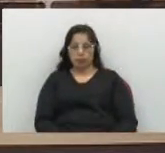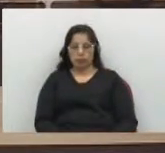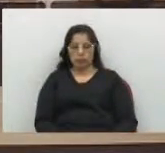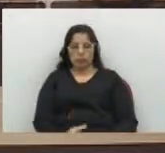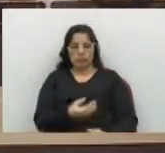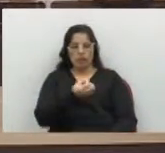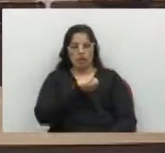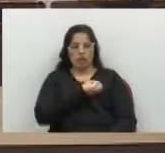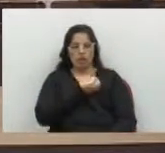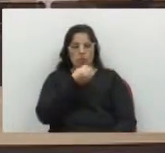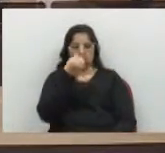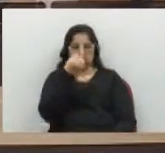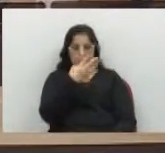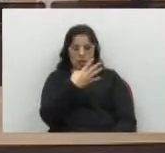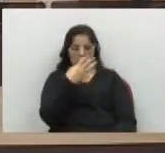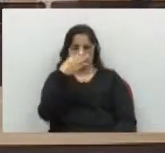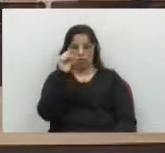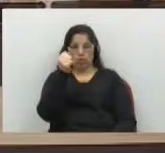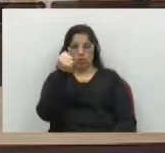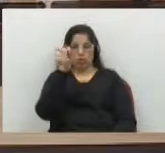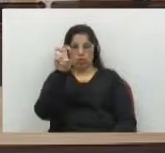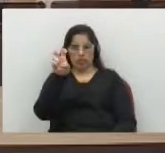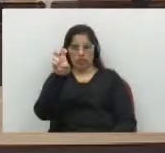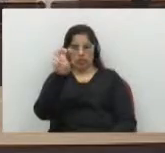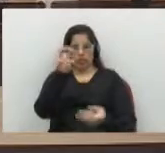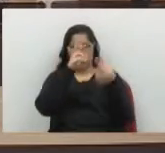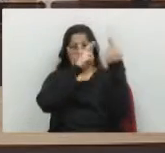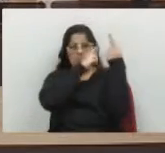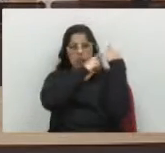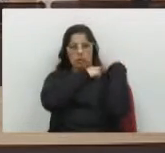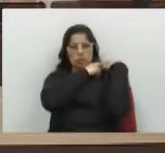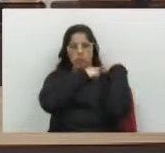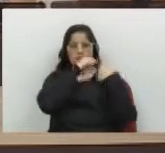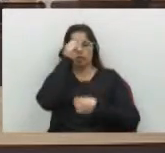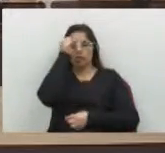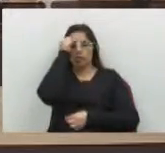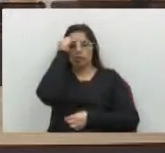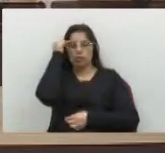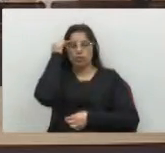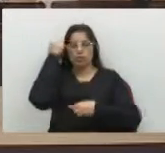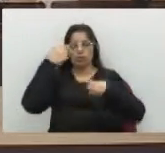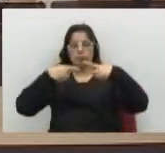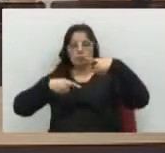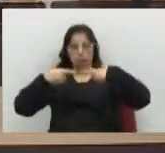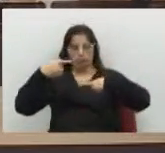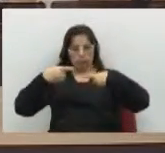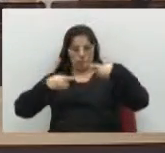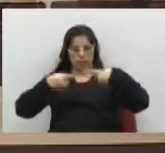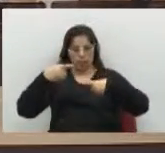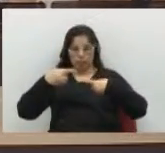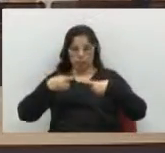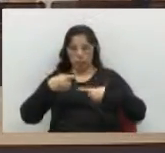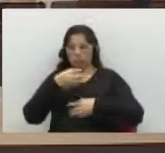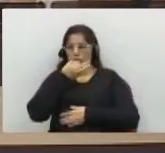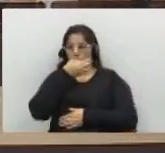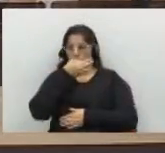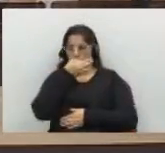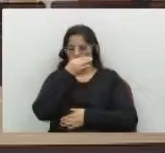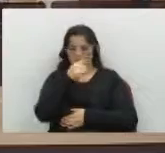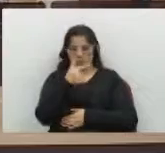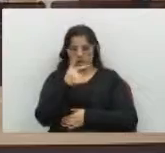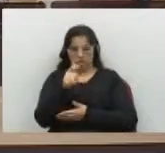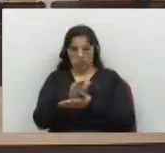Requerimento número 485 do vereador Dr. Júlio está em discussão. Não havendo quem